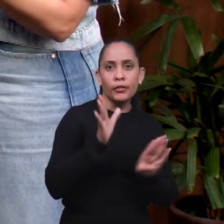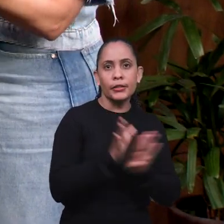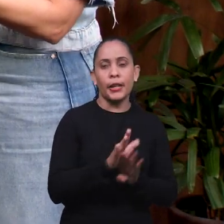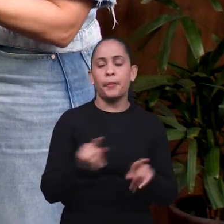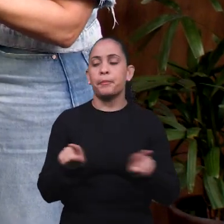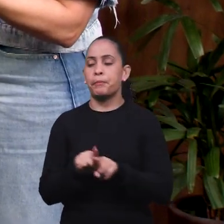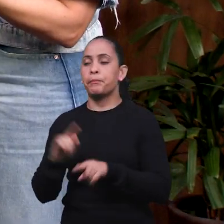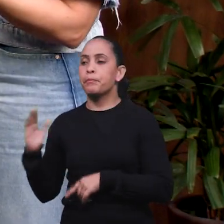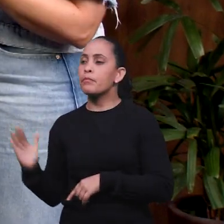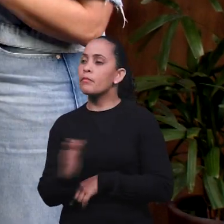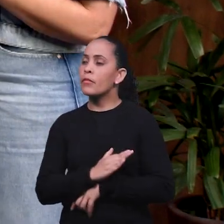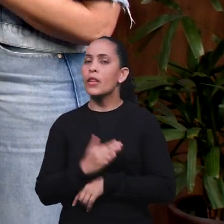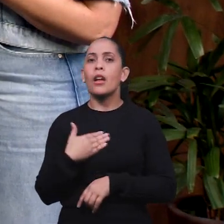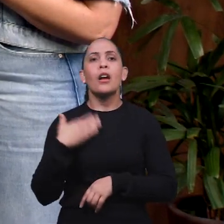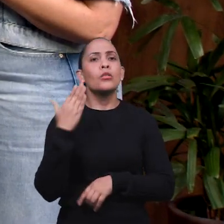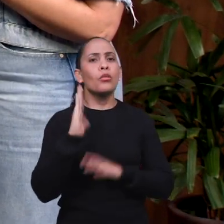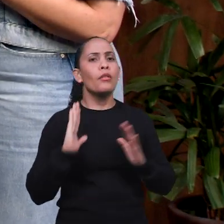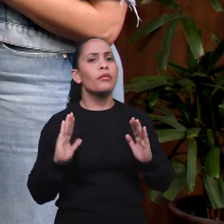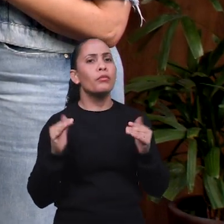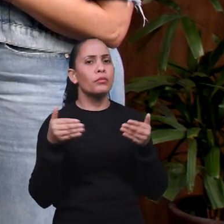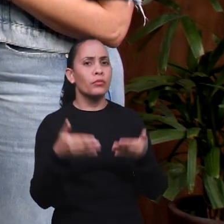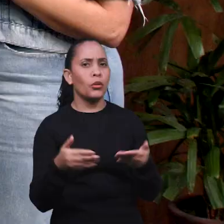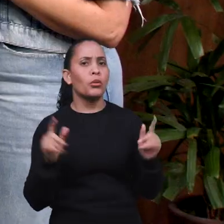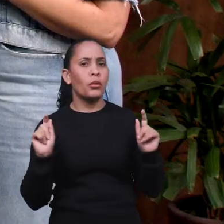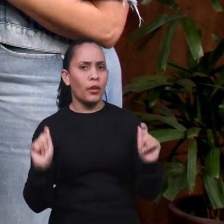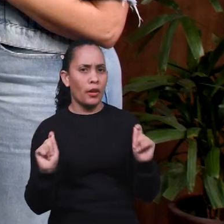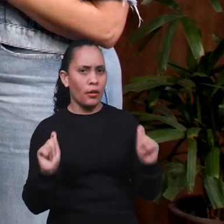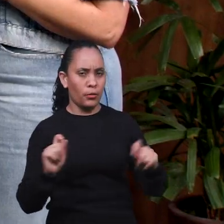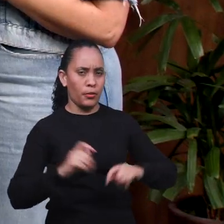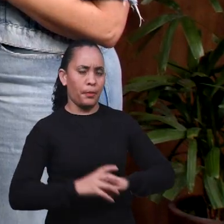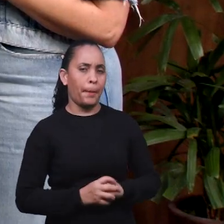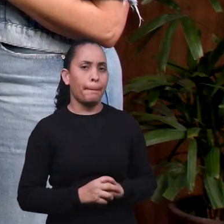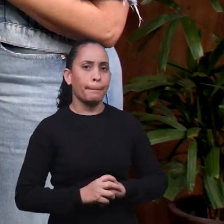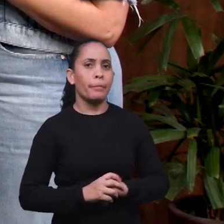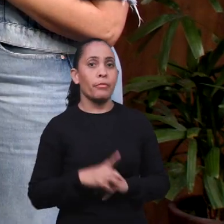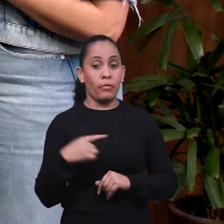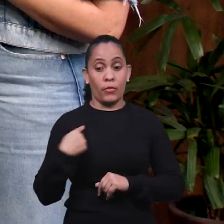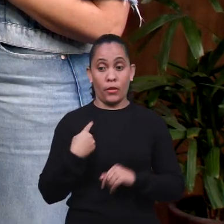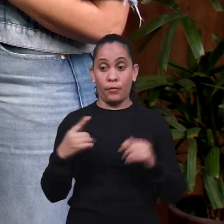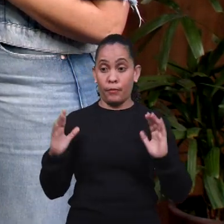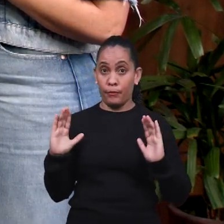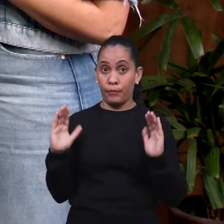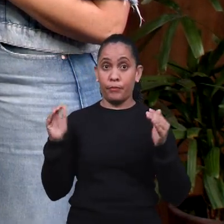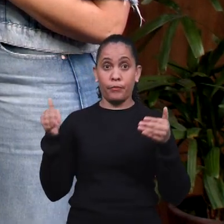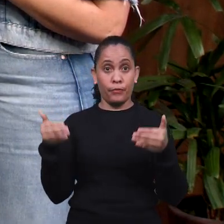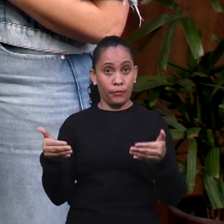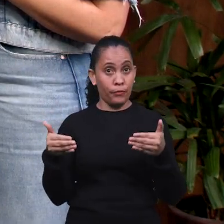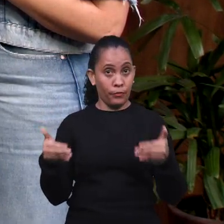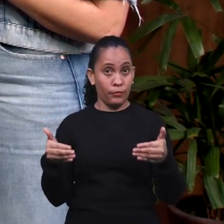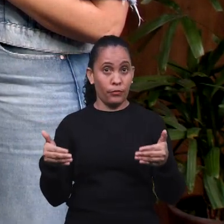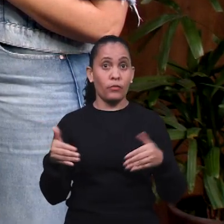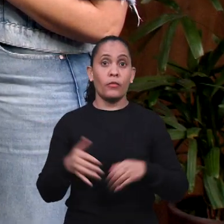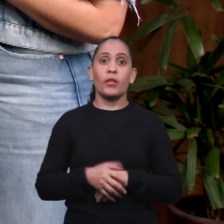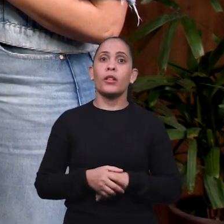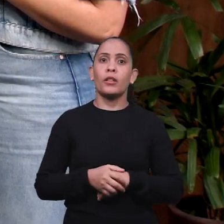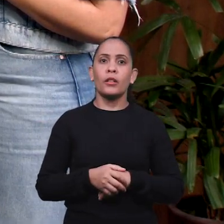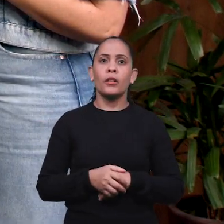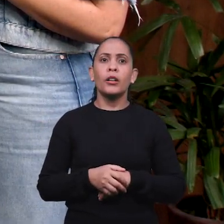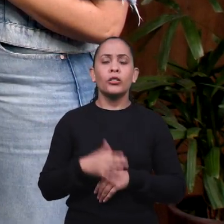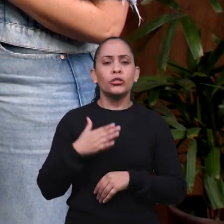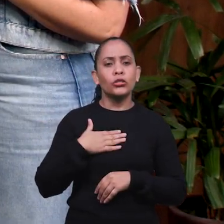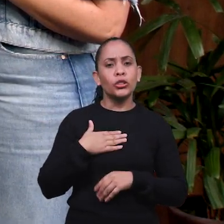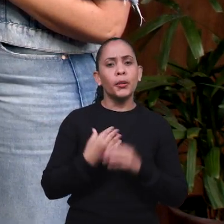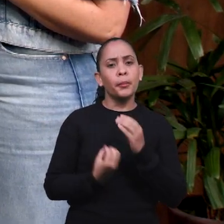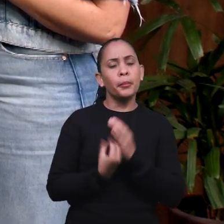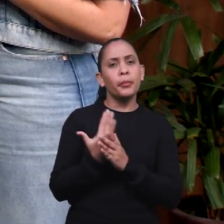à fruticultura, seria isso? A sua atuação? Isso, a nossa cooperativa ela é mais baseada na produção